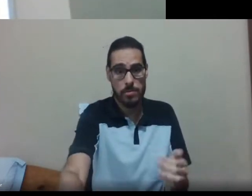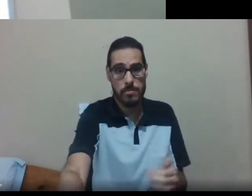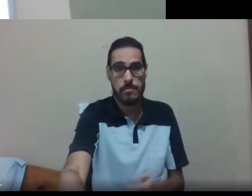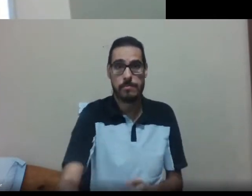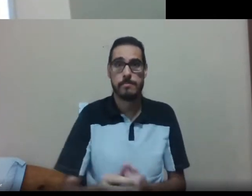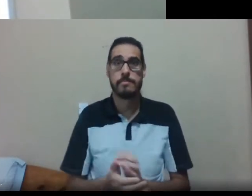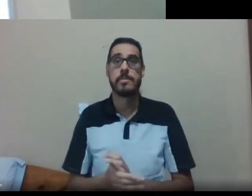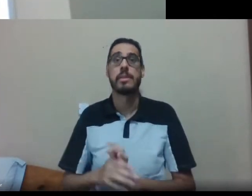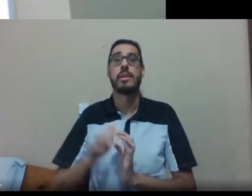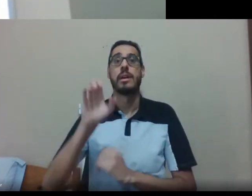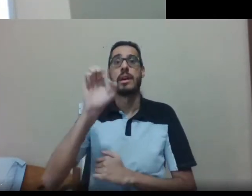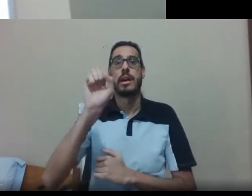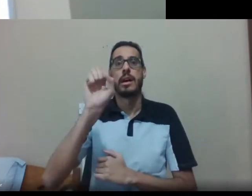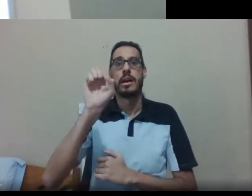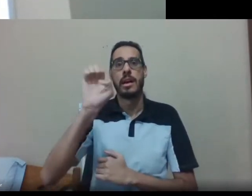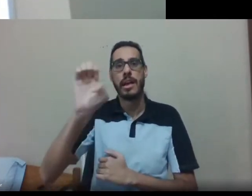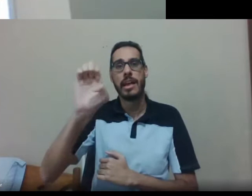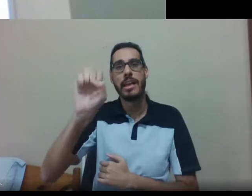ontem,